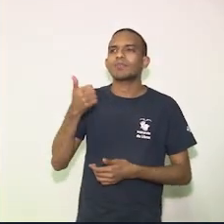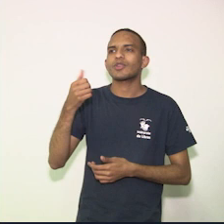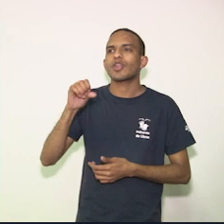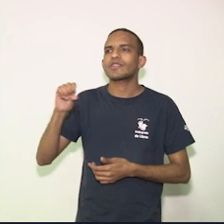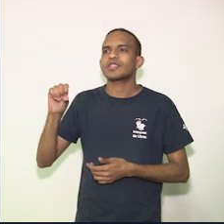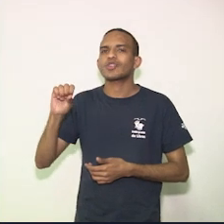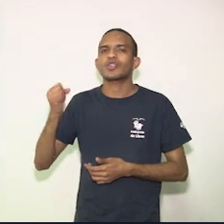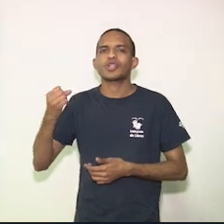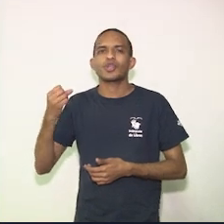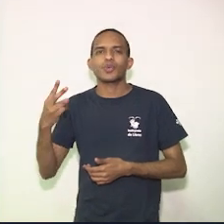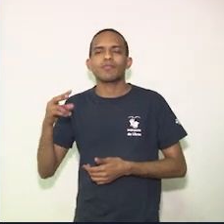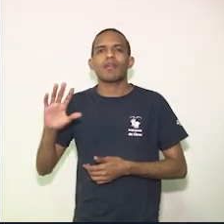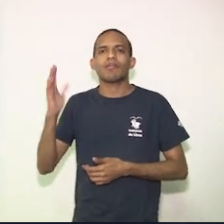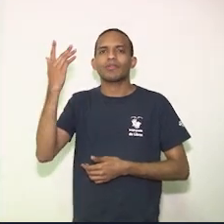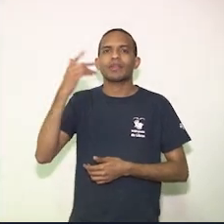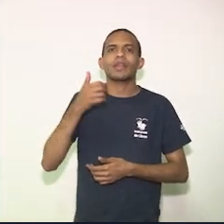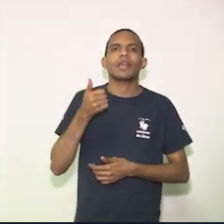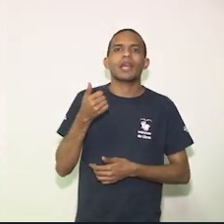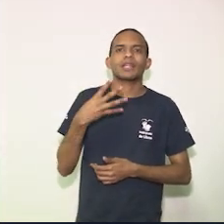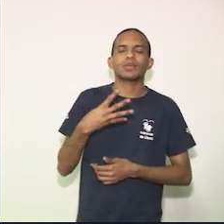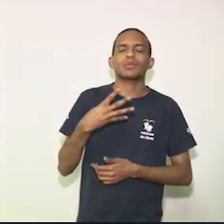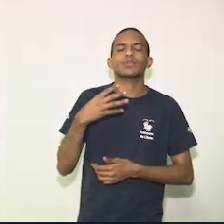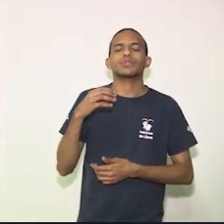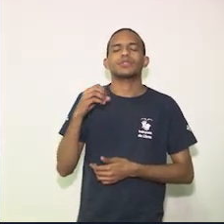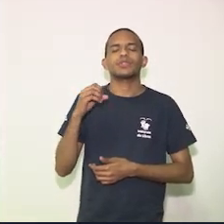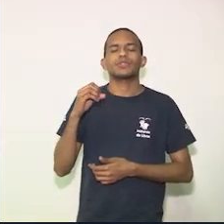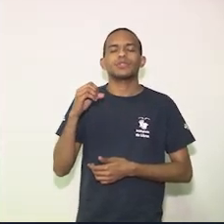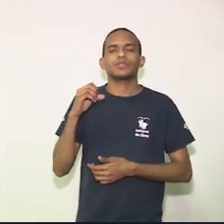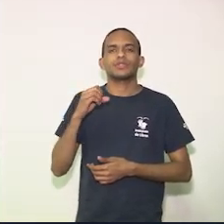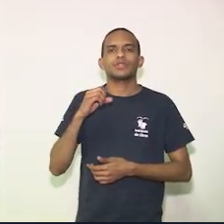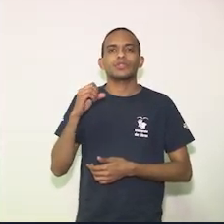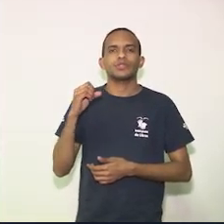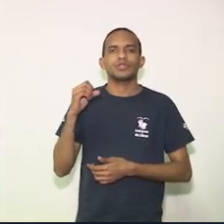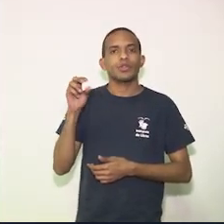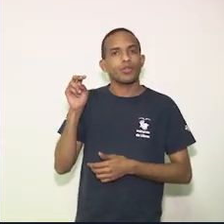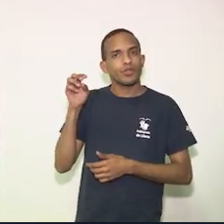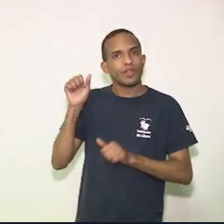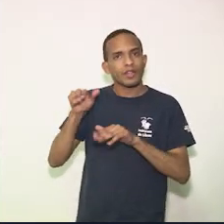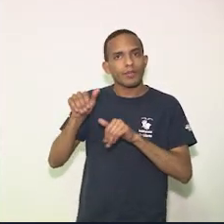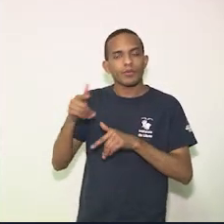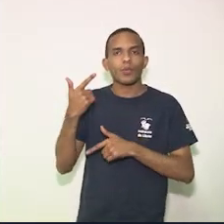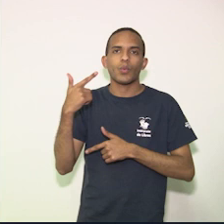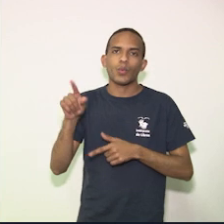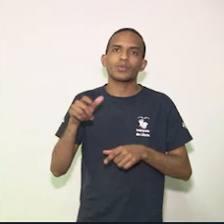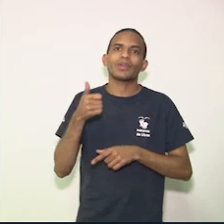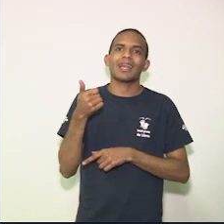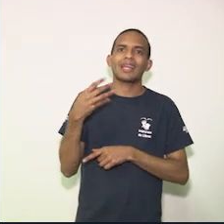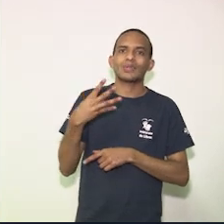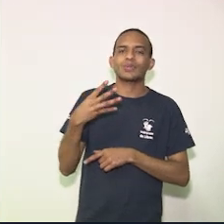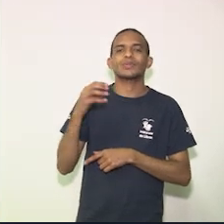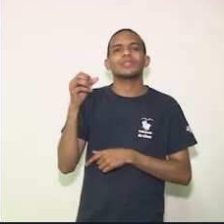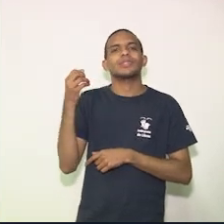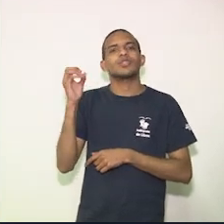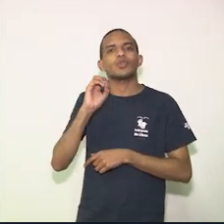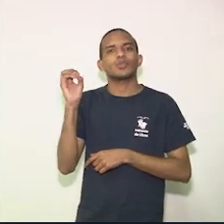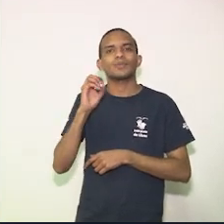1.962 casos novos, em 14/9, 8.045 casos novos, em 14/10,